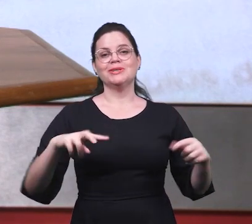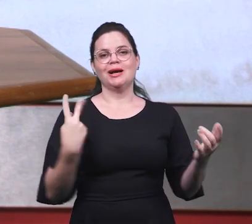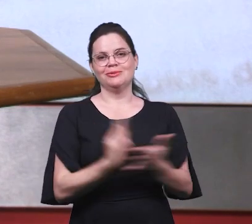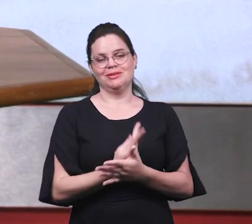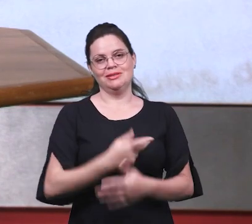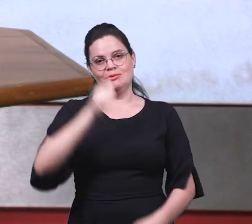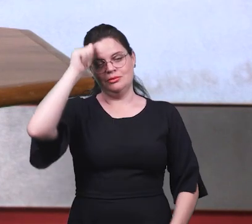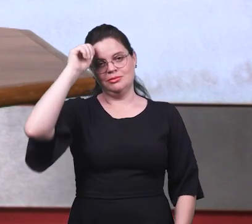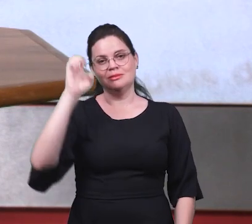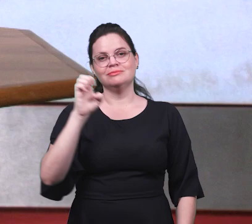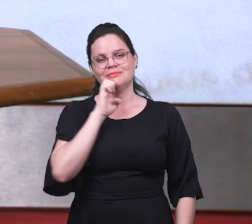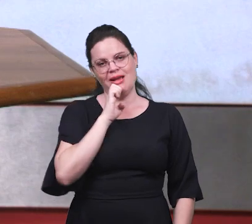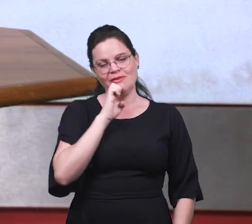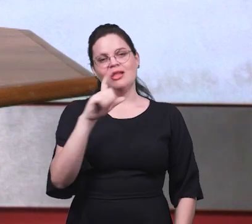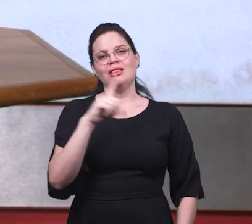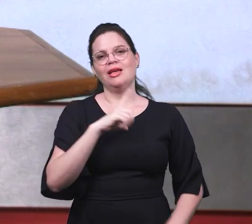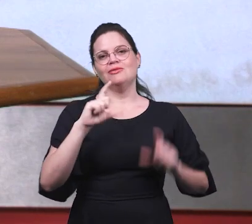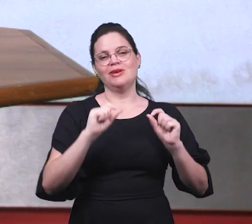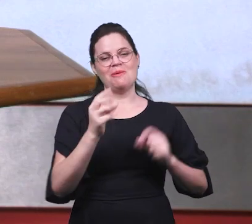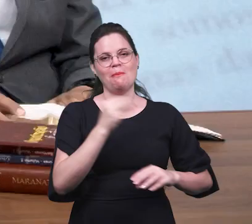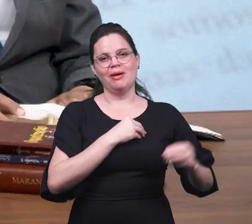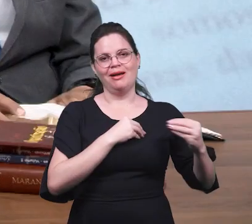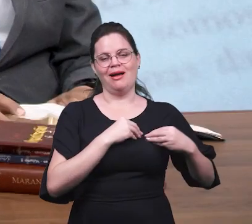nosso brilho original.